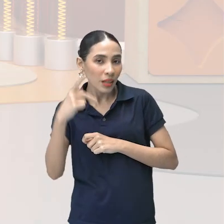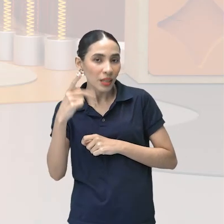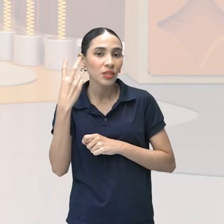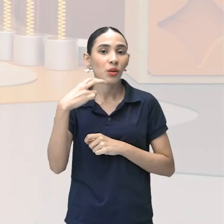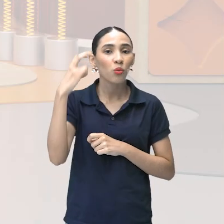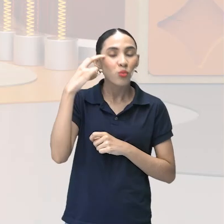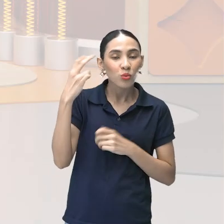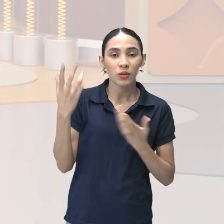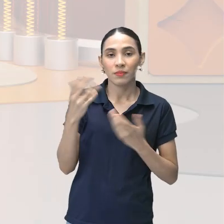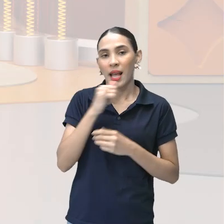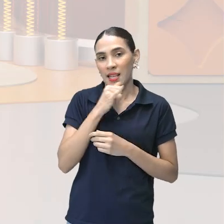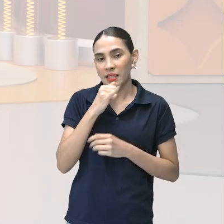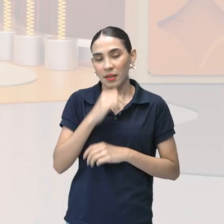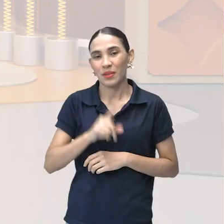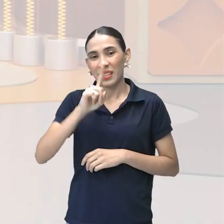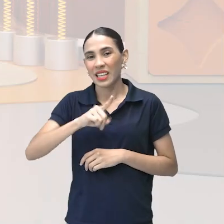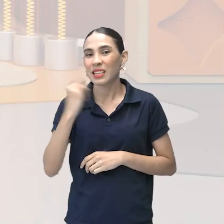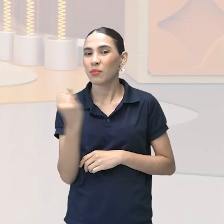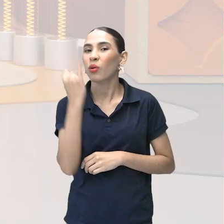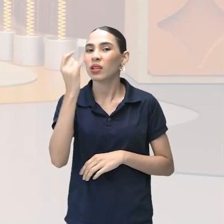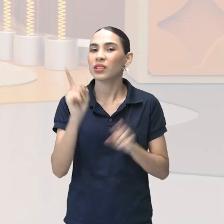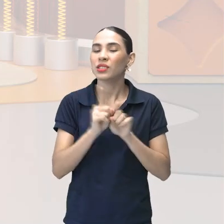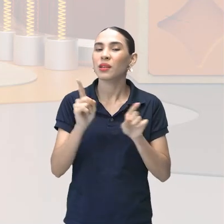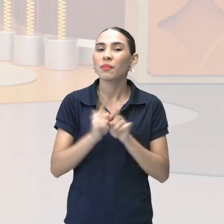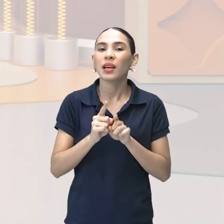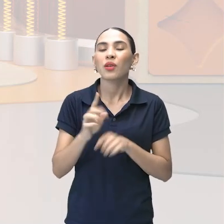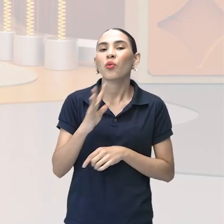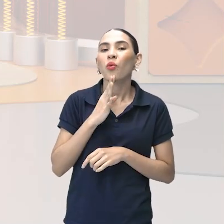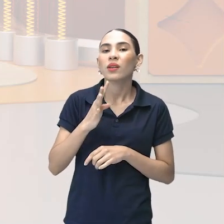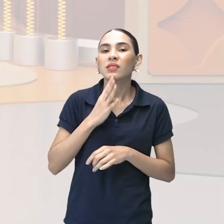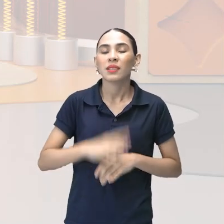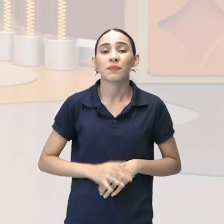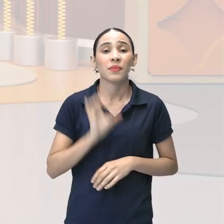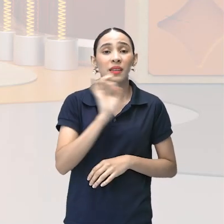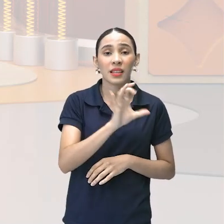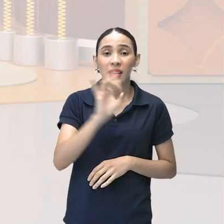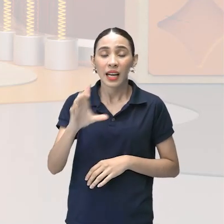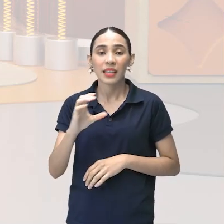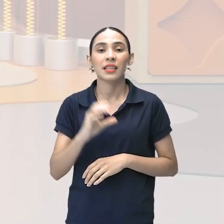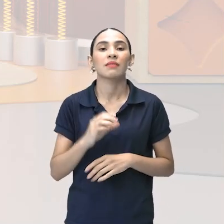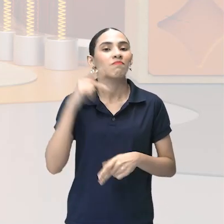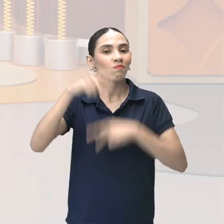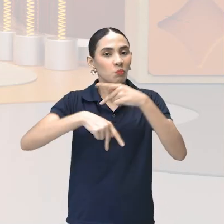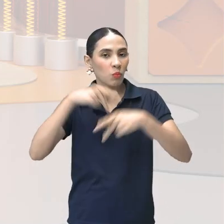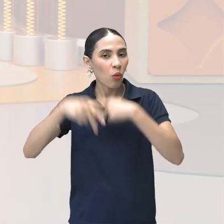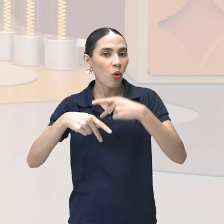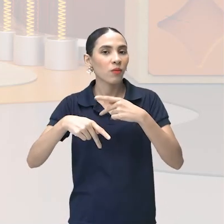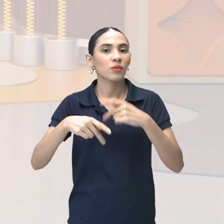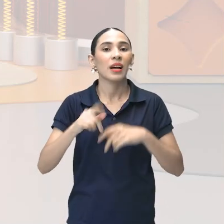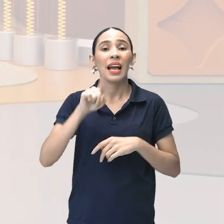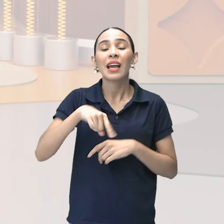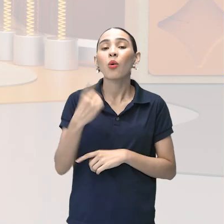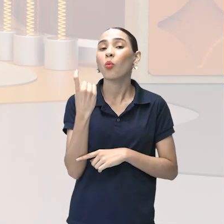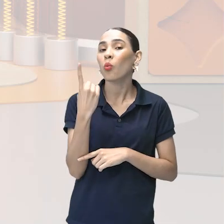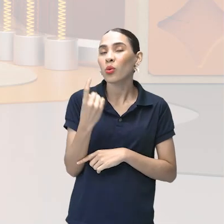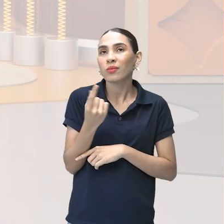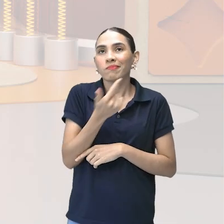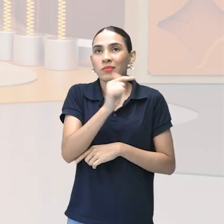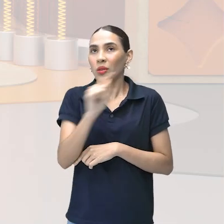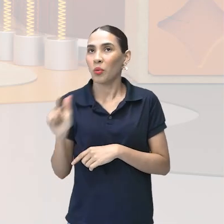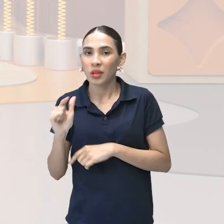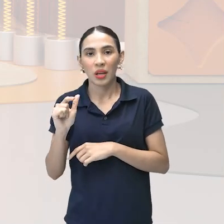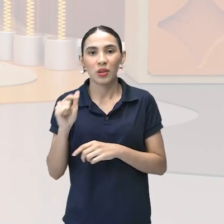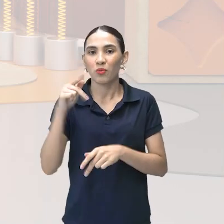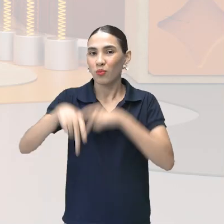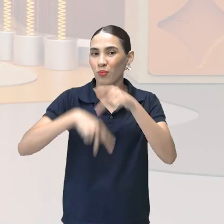na cultura, por exemplo. E é importante a gente reconhecer que cada civilização ela é única. Não existe